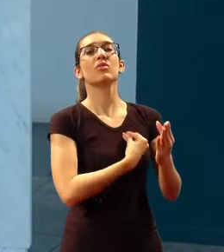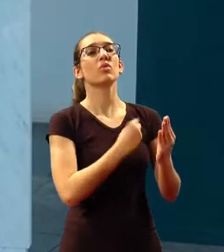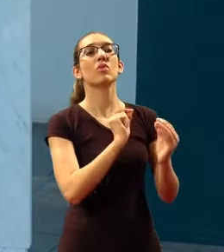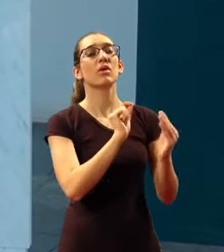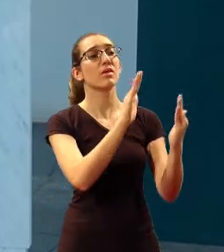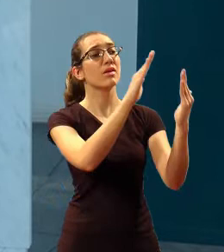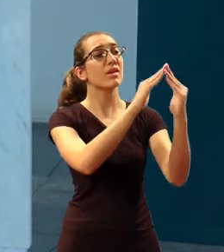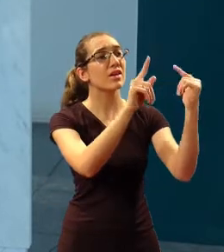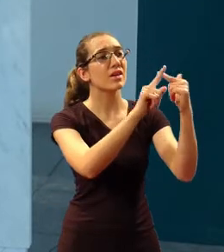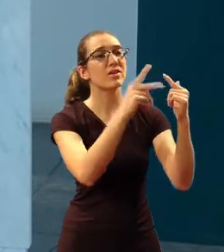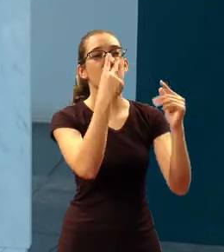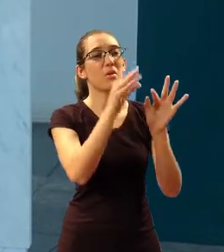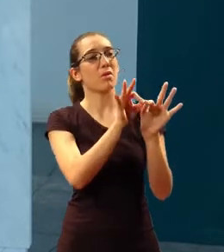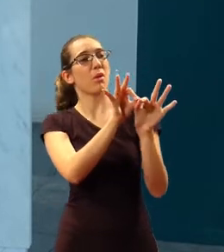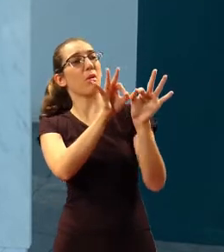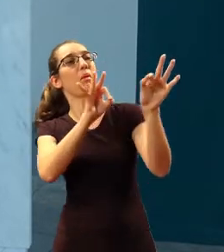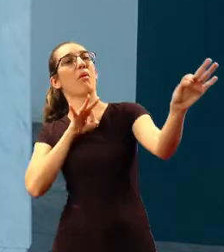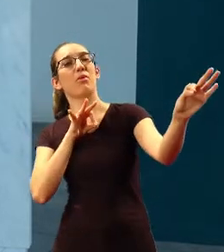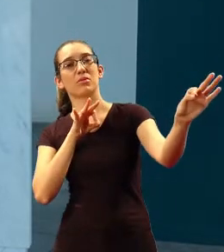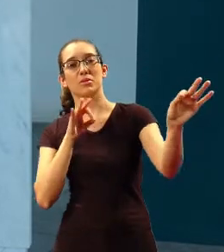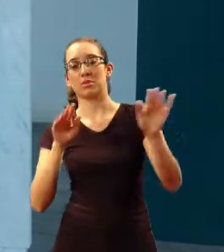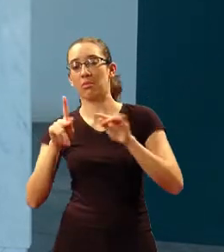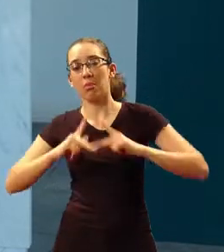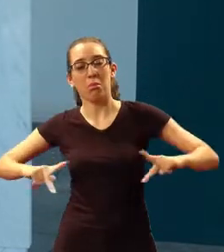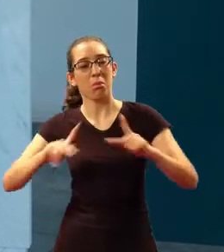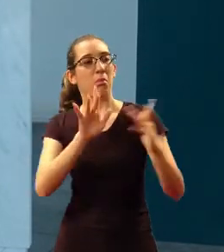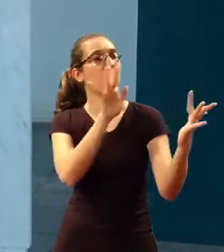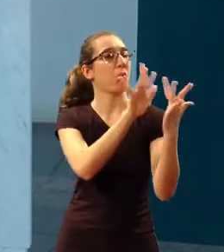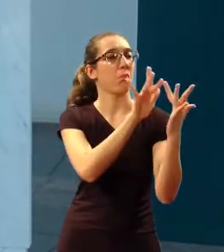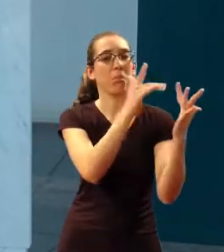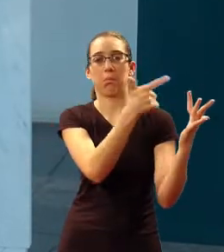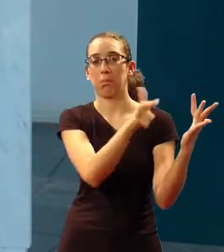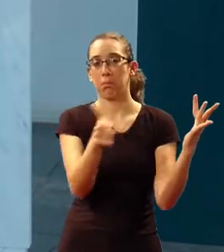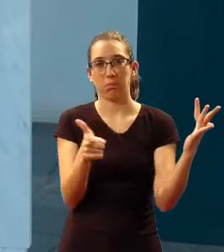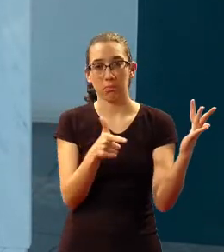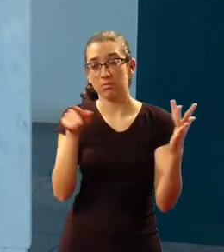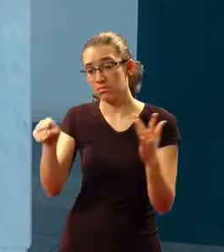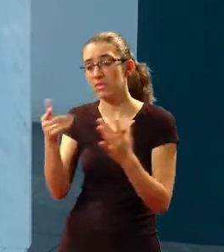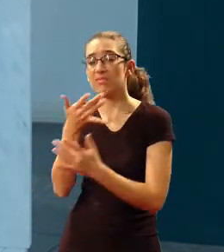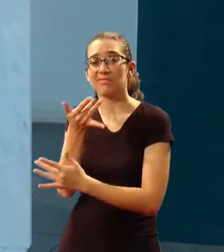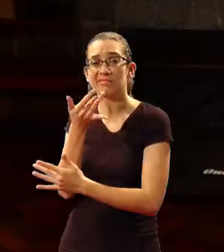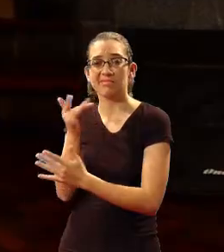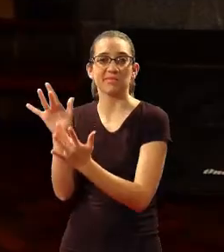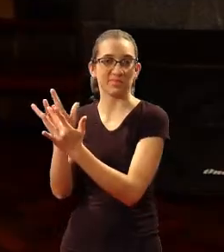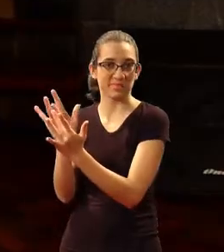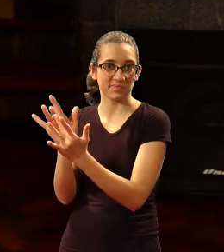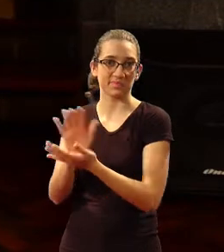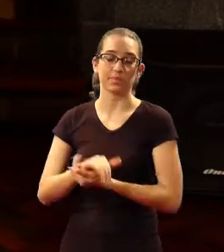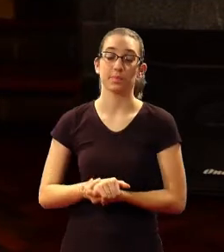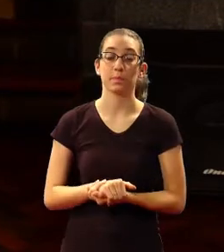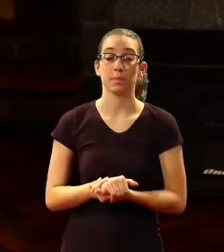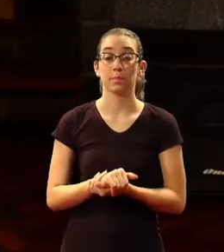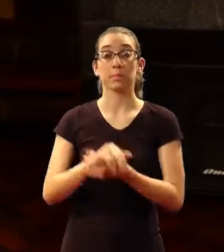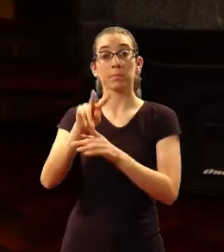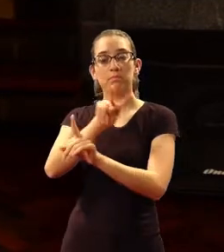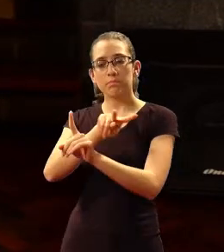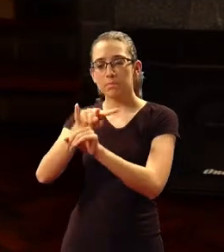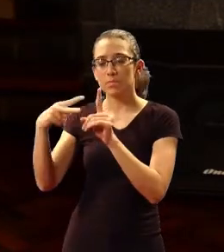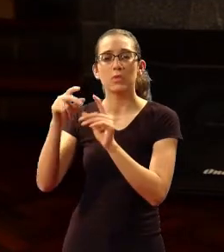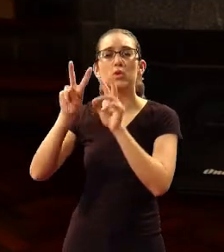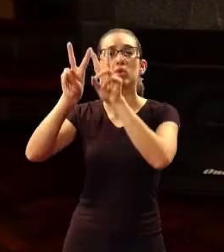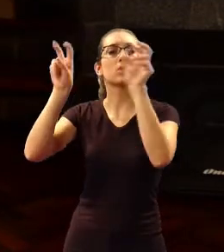algumas igrejas e bem longe do acesso do público, as xilogravuras estavam na mão das pessoas. Dentro dessa perspectiva